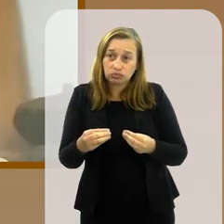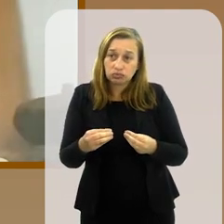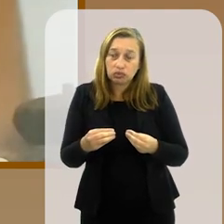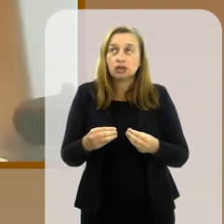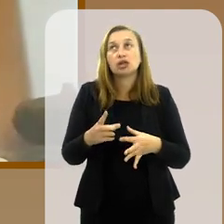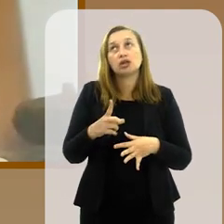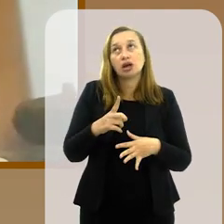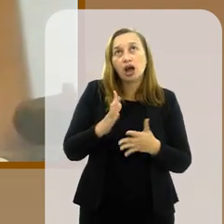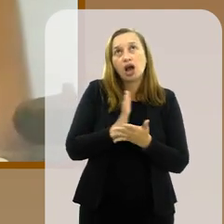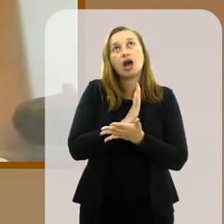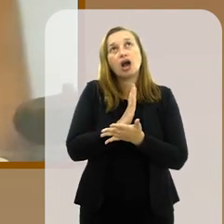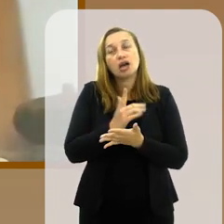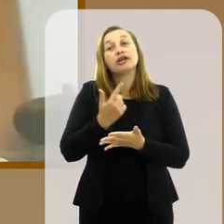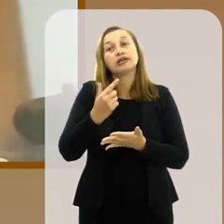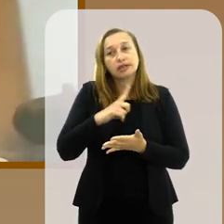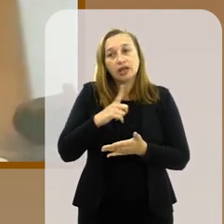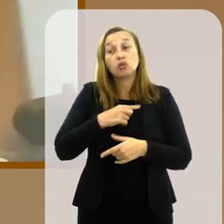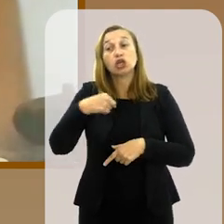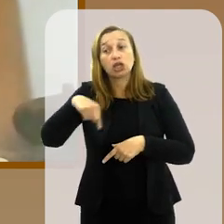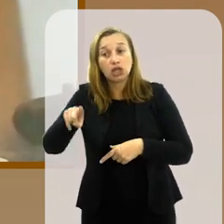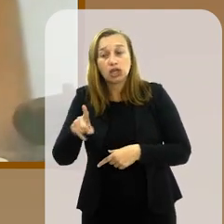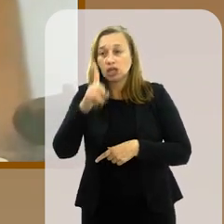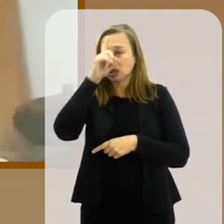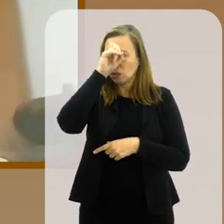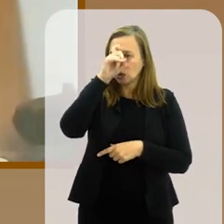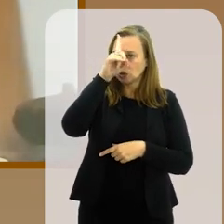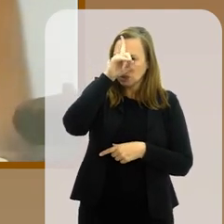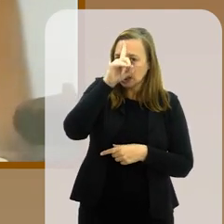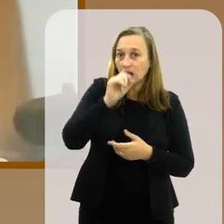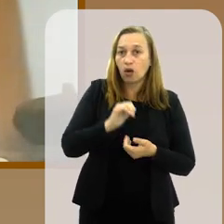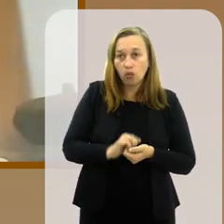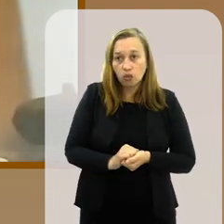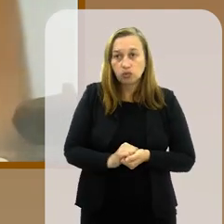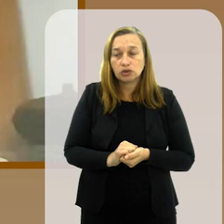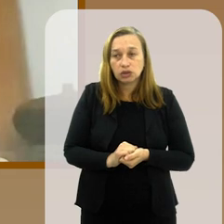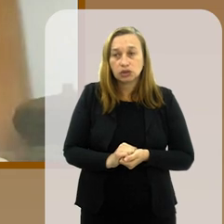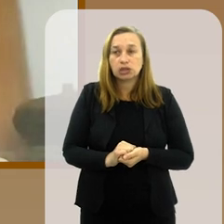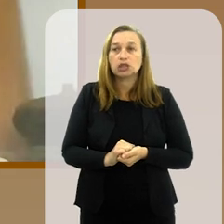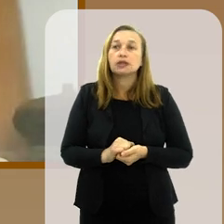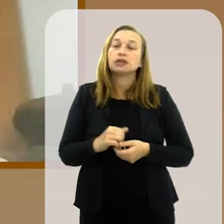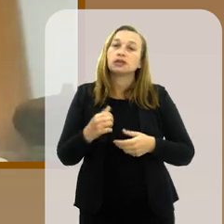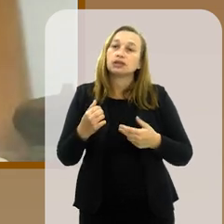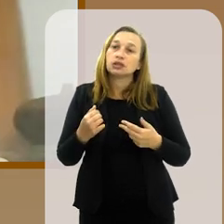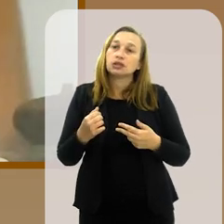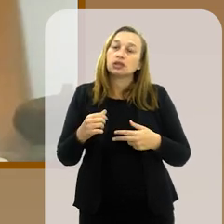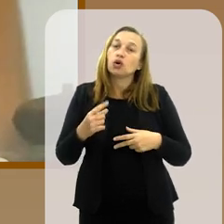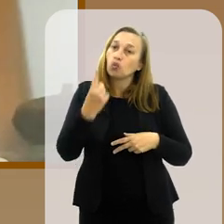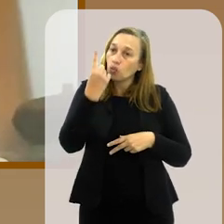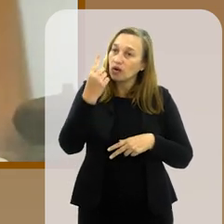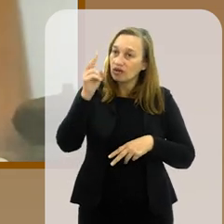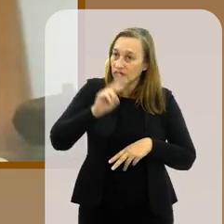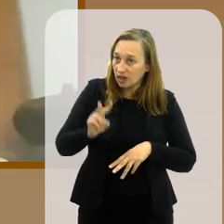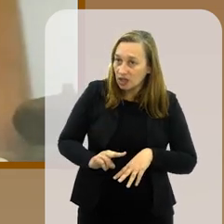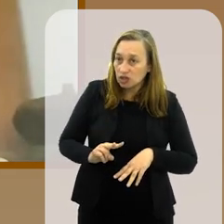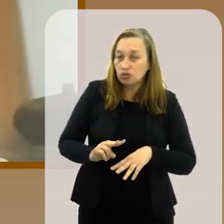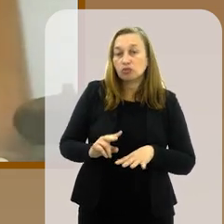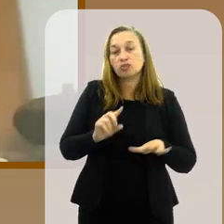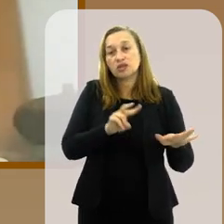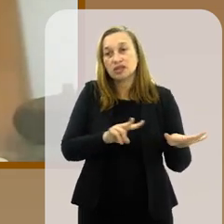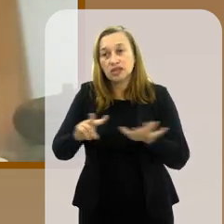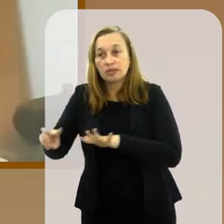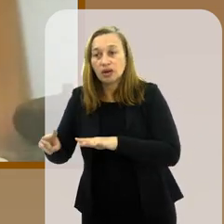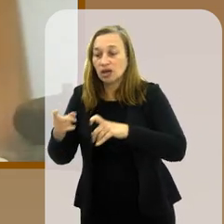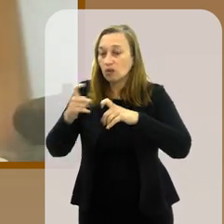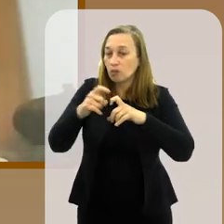tudo. Eu tenho ainda aqui ao hospital, né? Não, ainda tenho uma vez por semana os